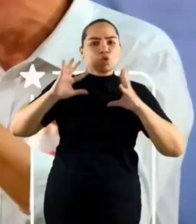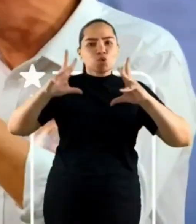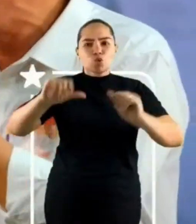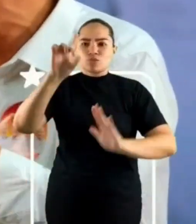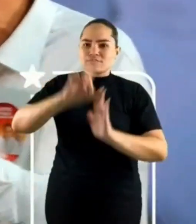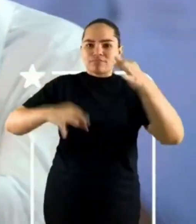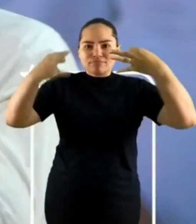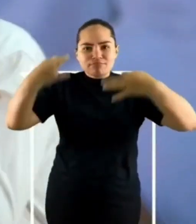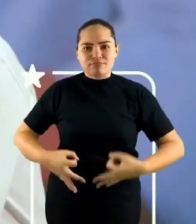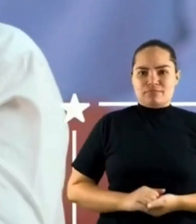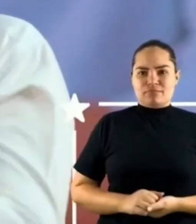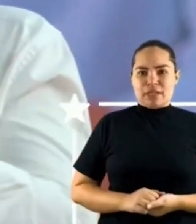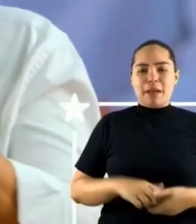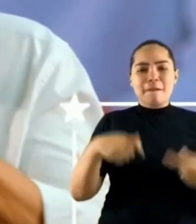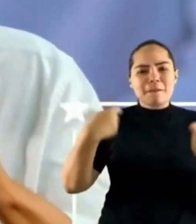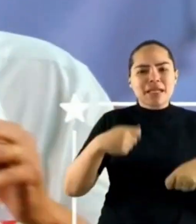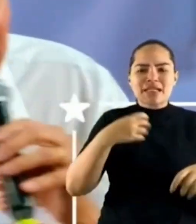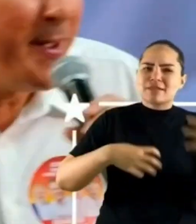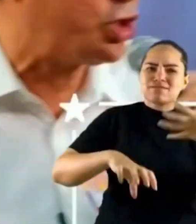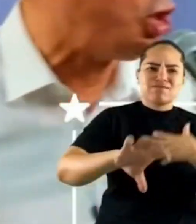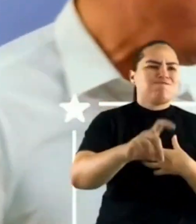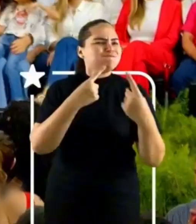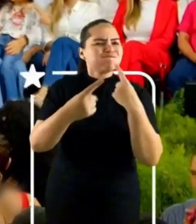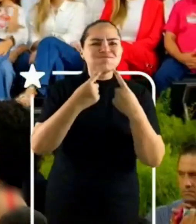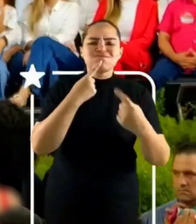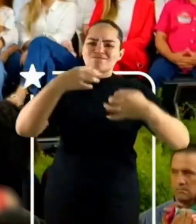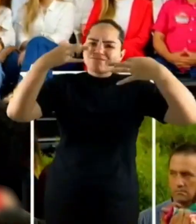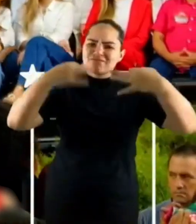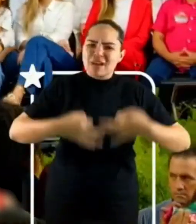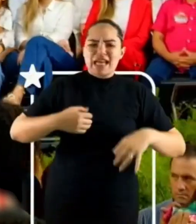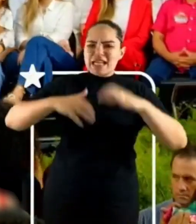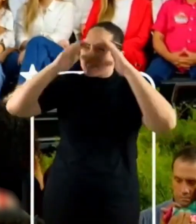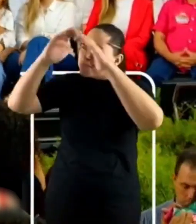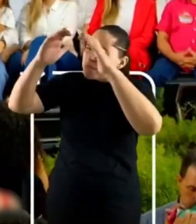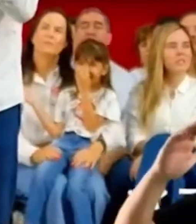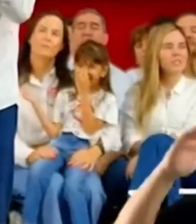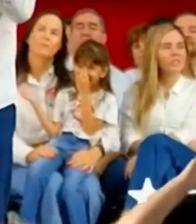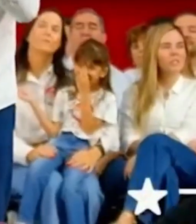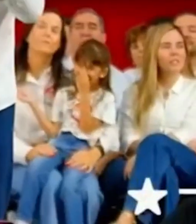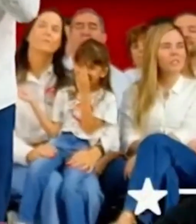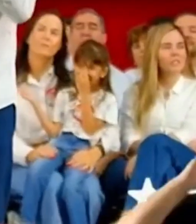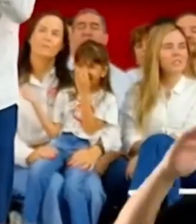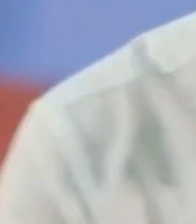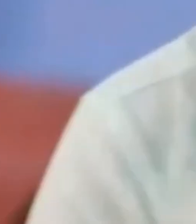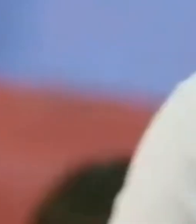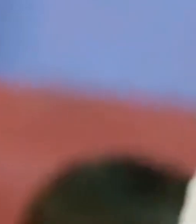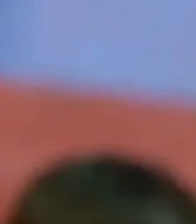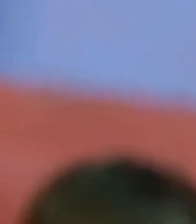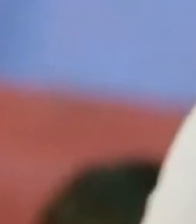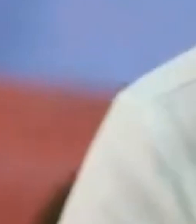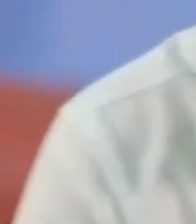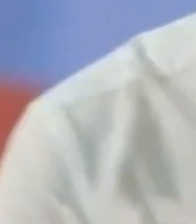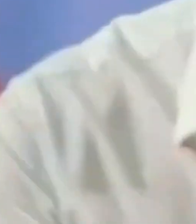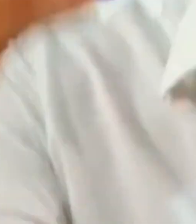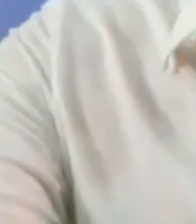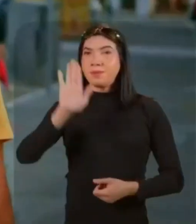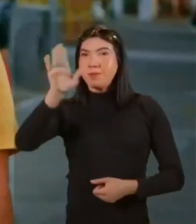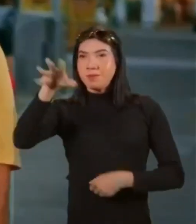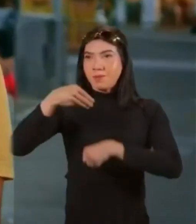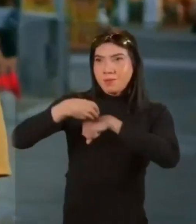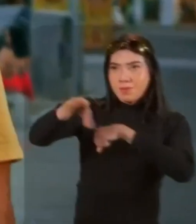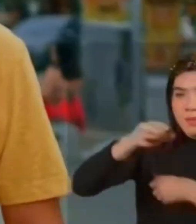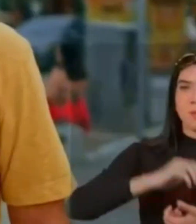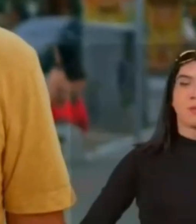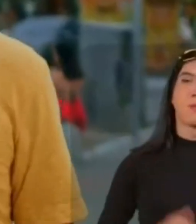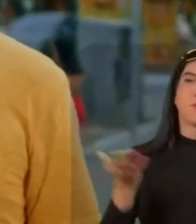é dialogar, é respeitar as pessoas. E essa característica o Evandro não tem. Ei, é tu